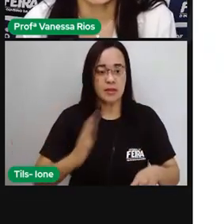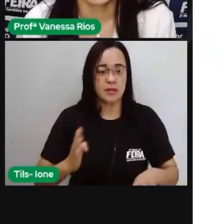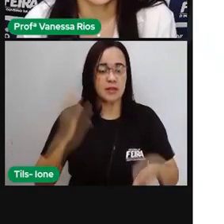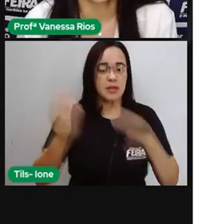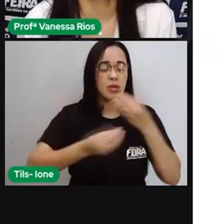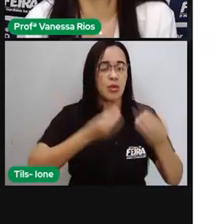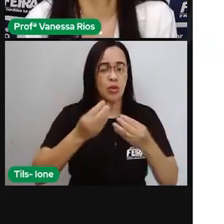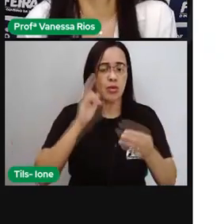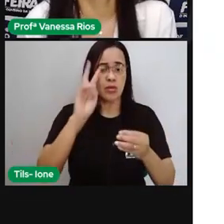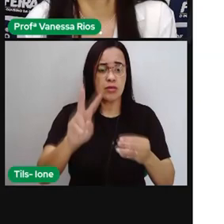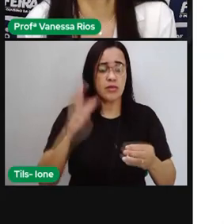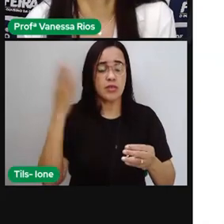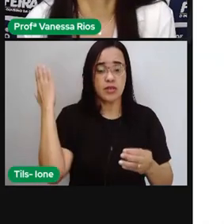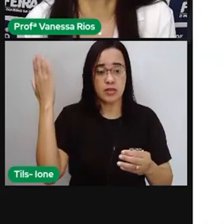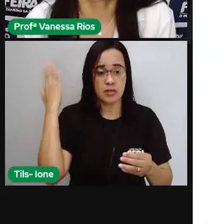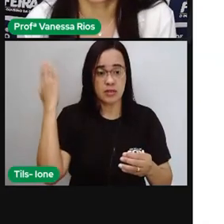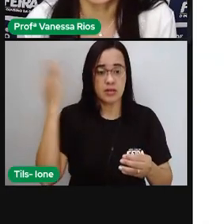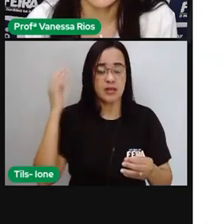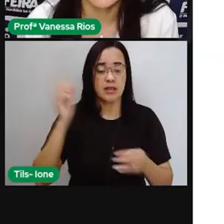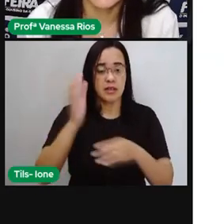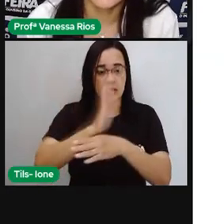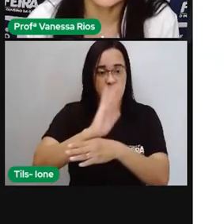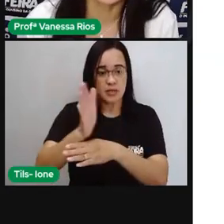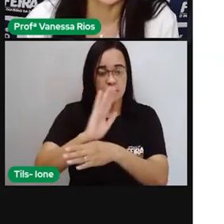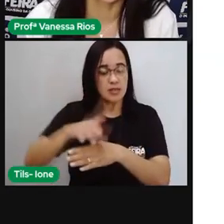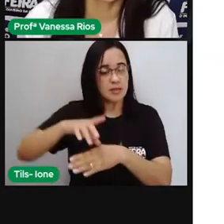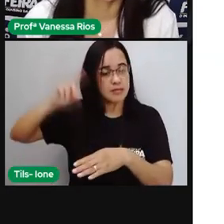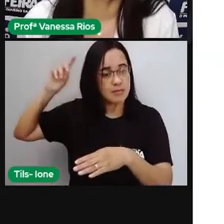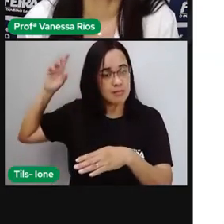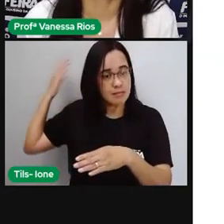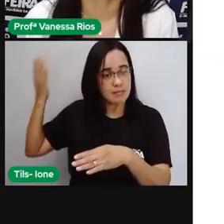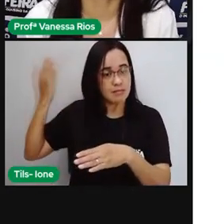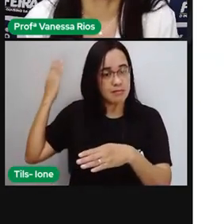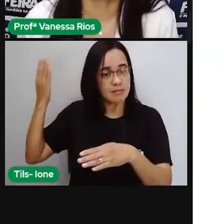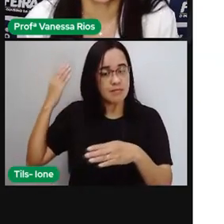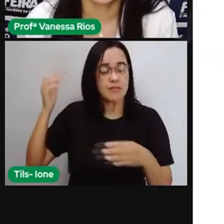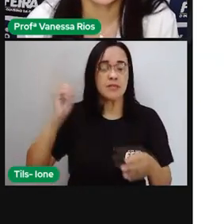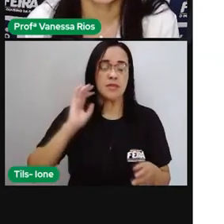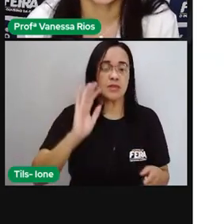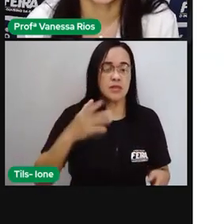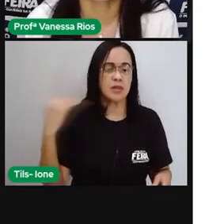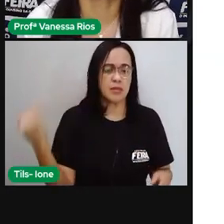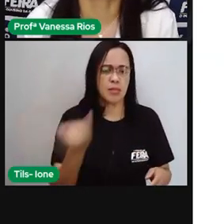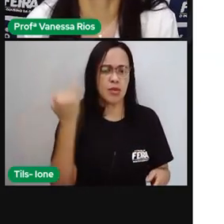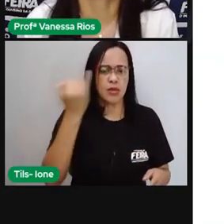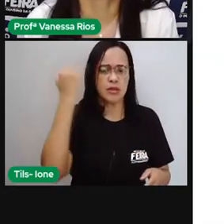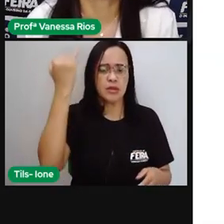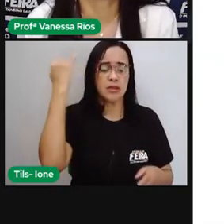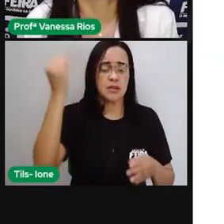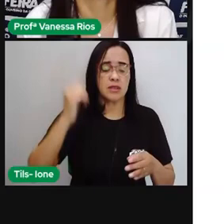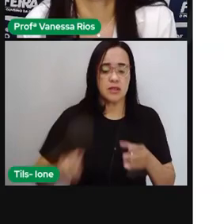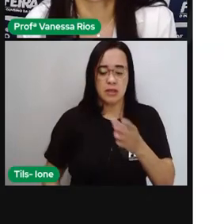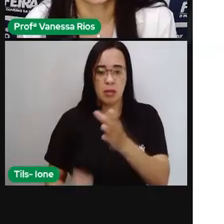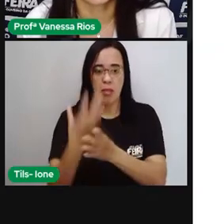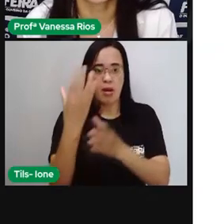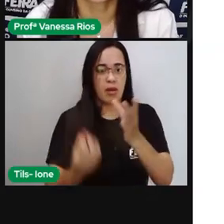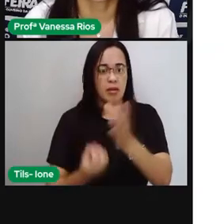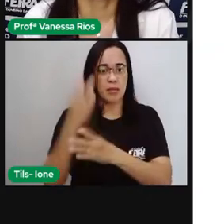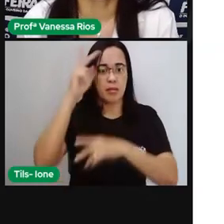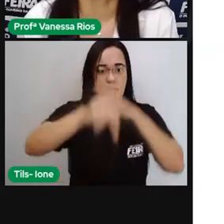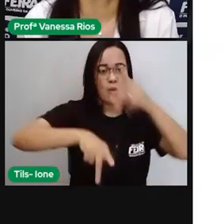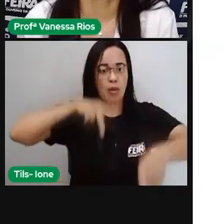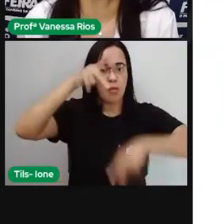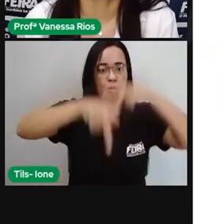gente já vem aí estudando em videoaulas anteriores, né? É a importância dessa formação, como ela